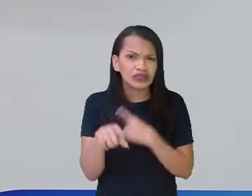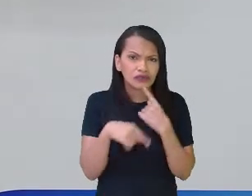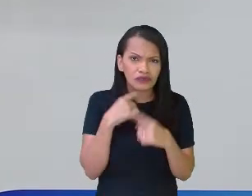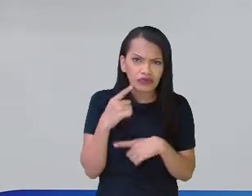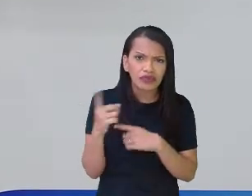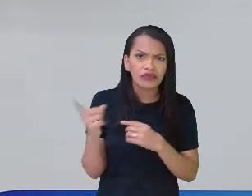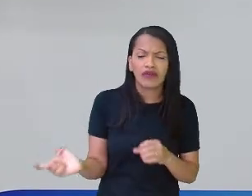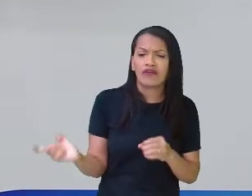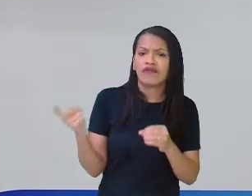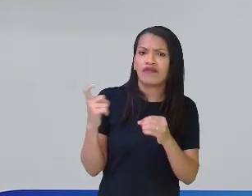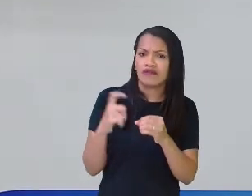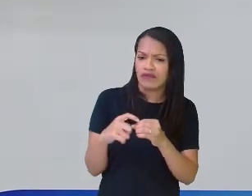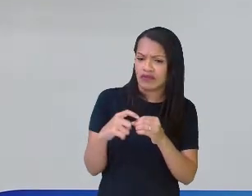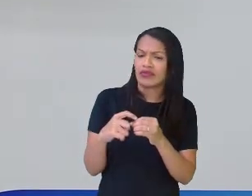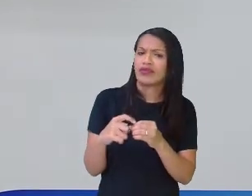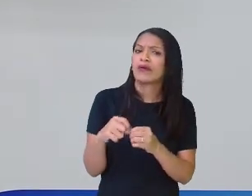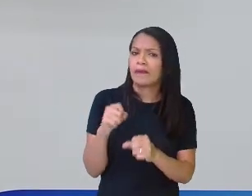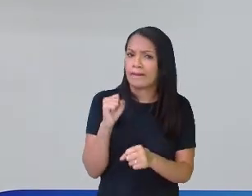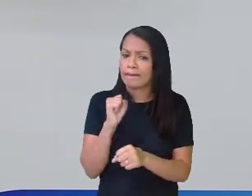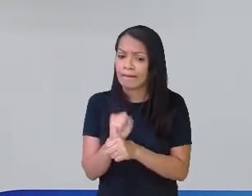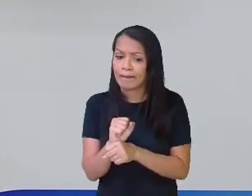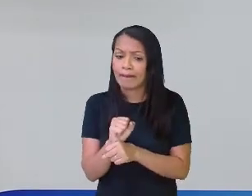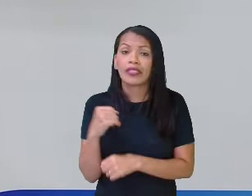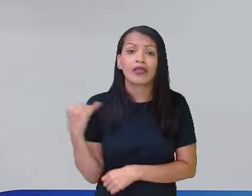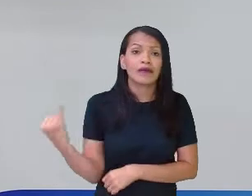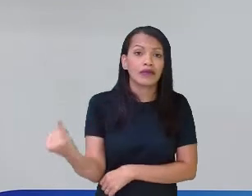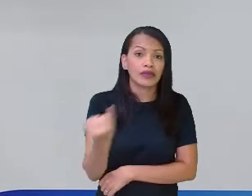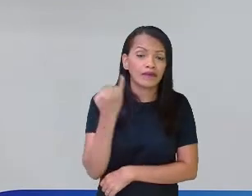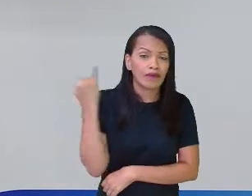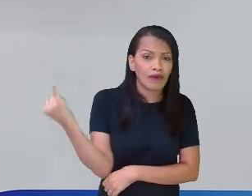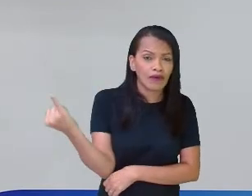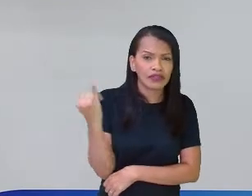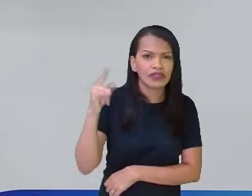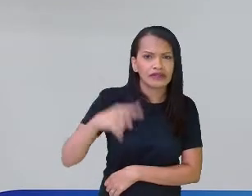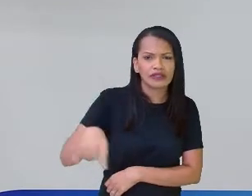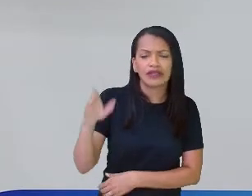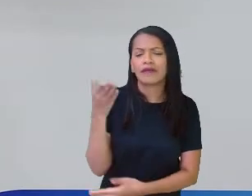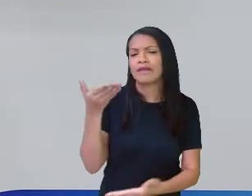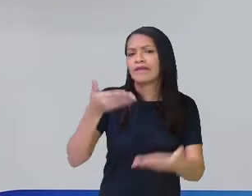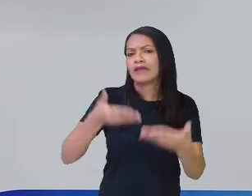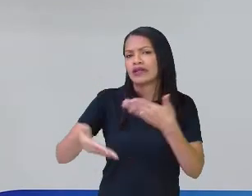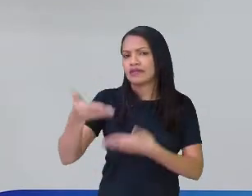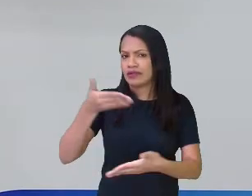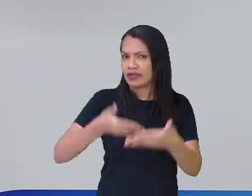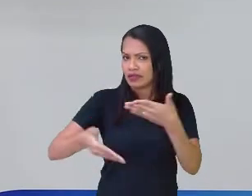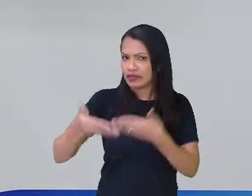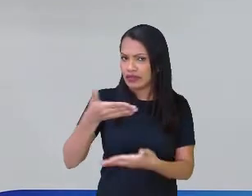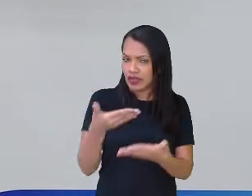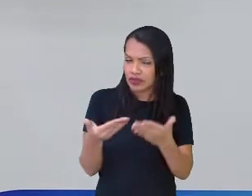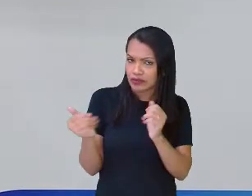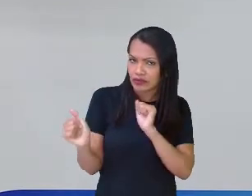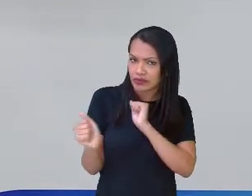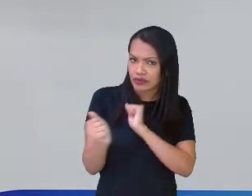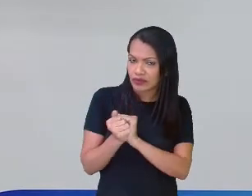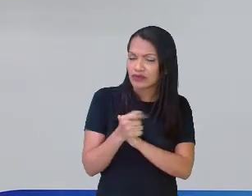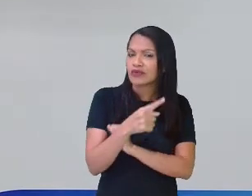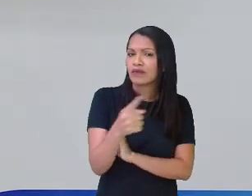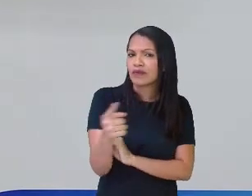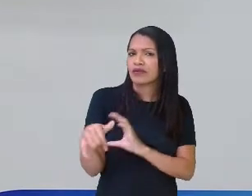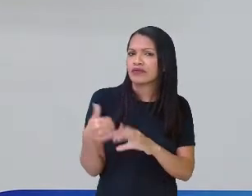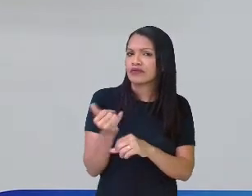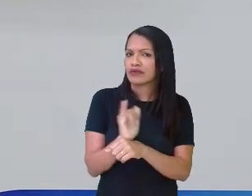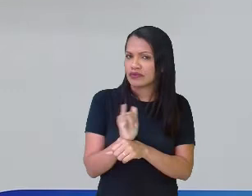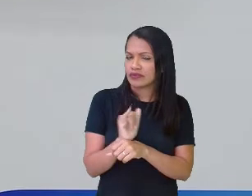um pouquinho, dá uma pausa. O importante é você participar comigo. Lá você também pode